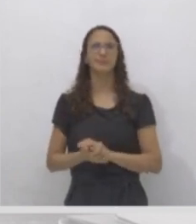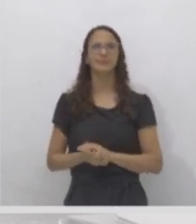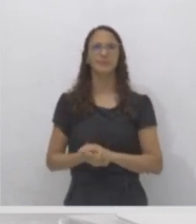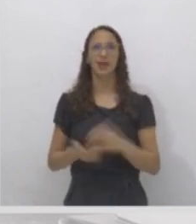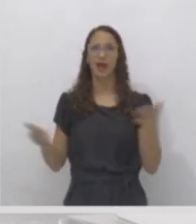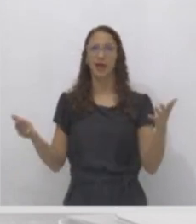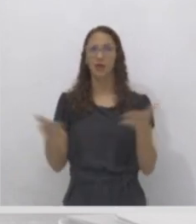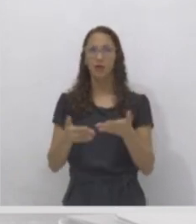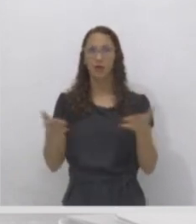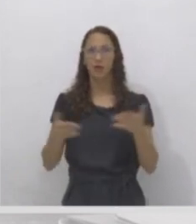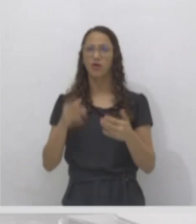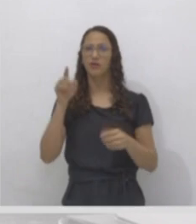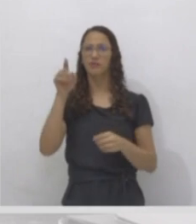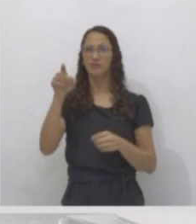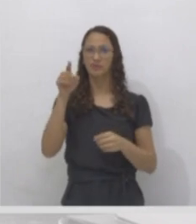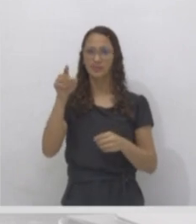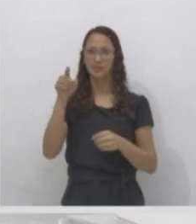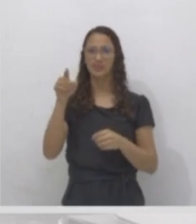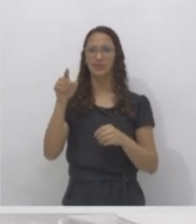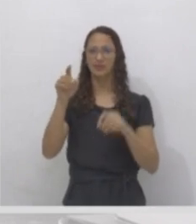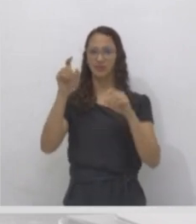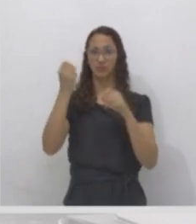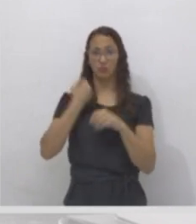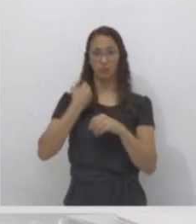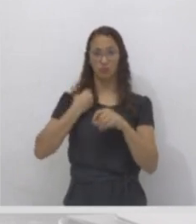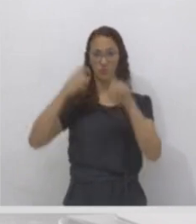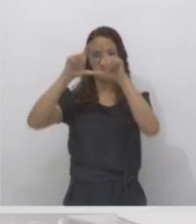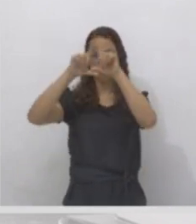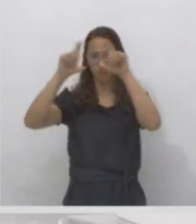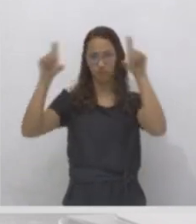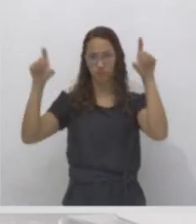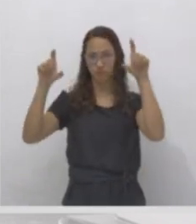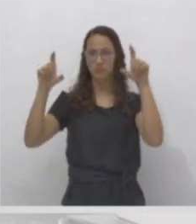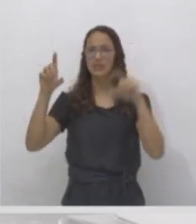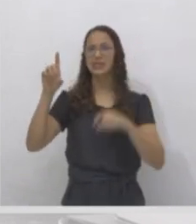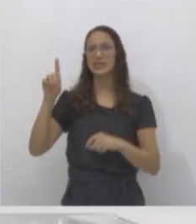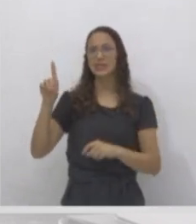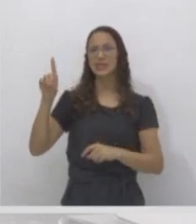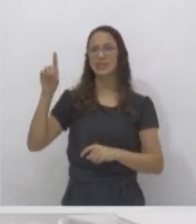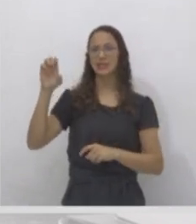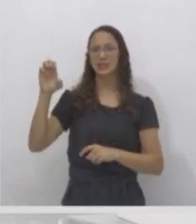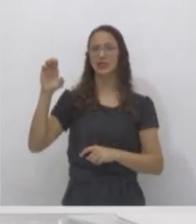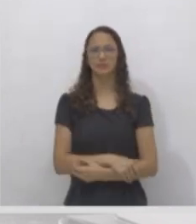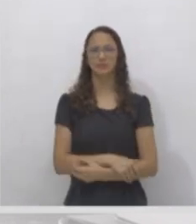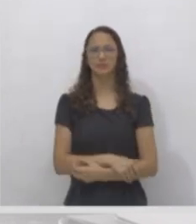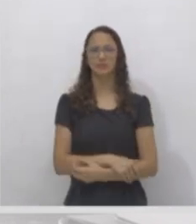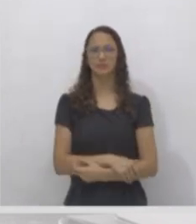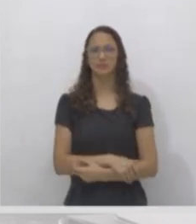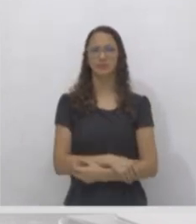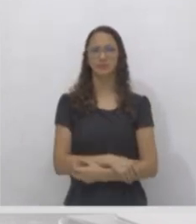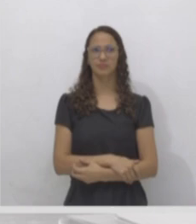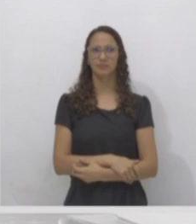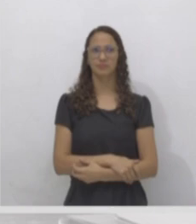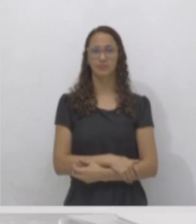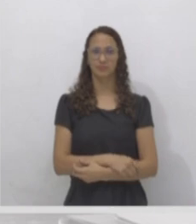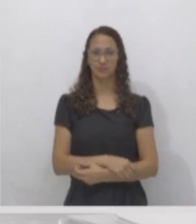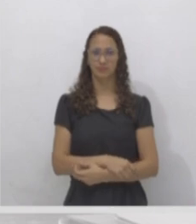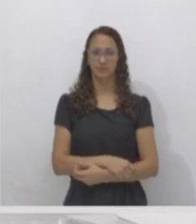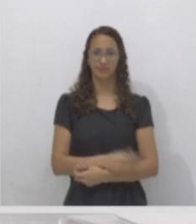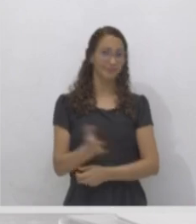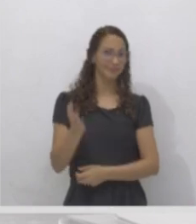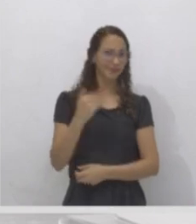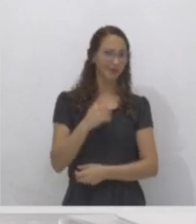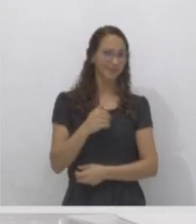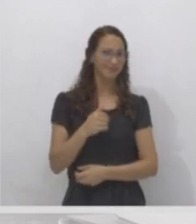Agora faça a decomposição do mesmo numeral nas diversas ordens. Vamos lá,